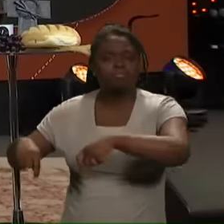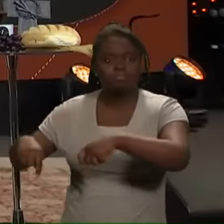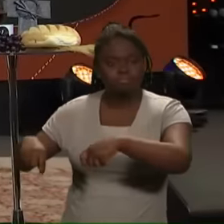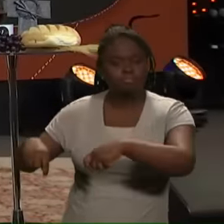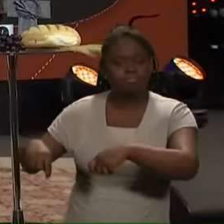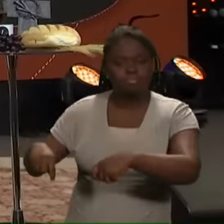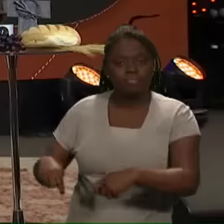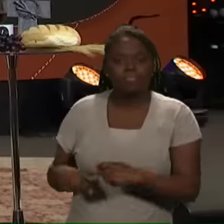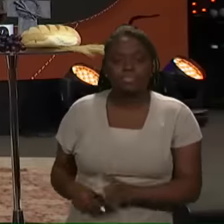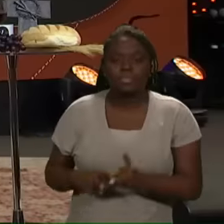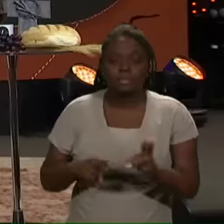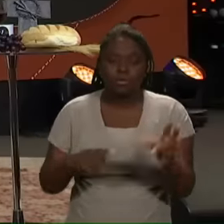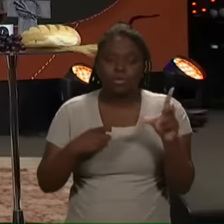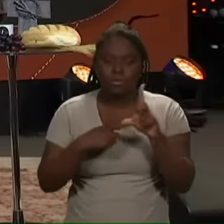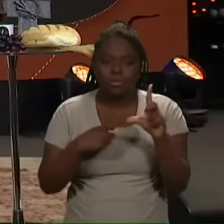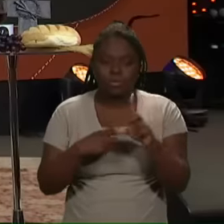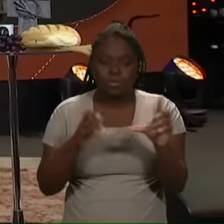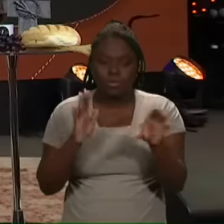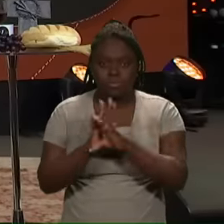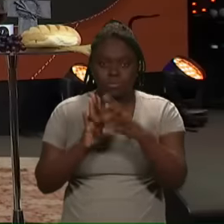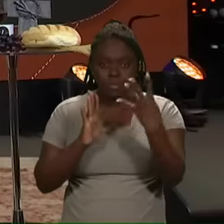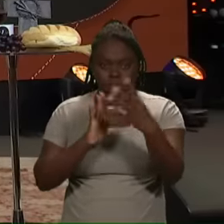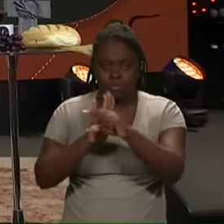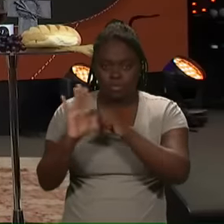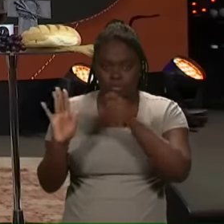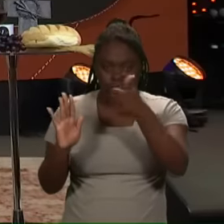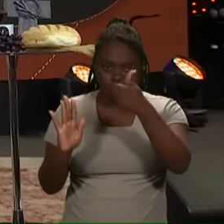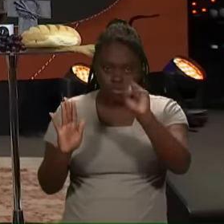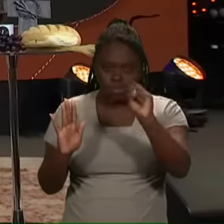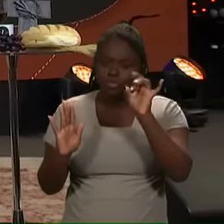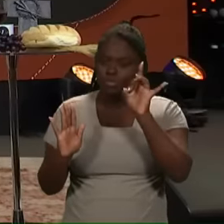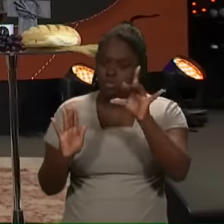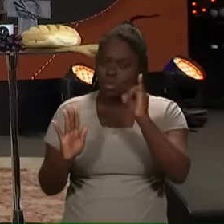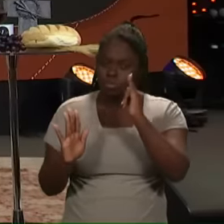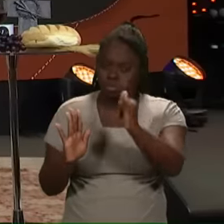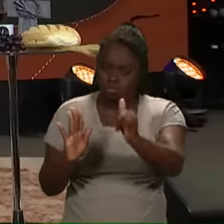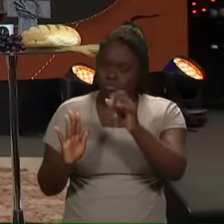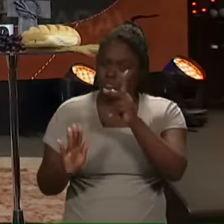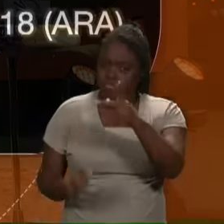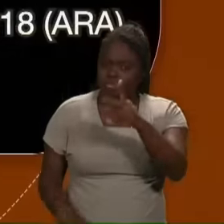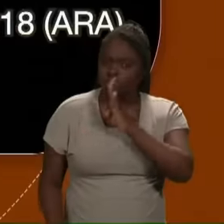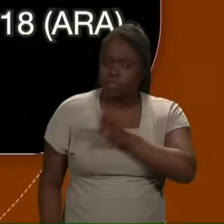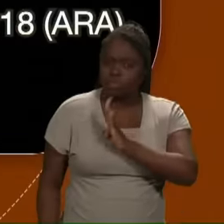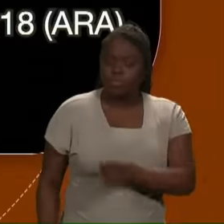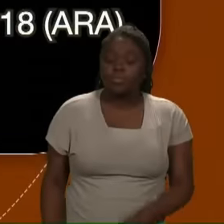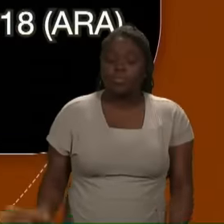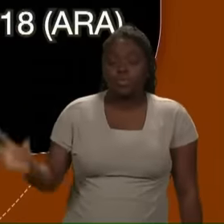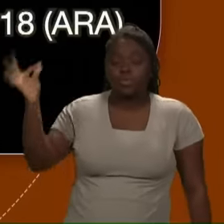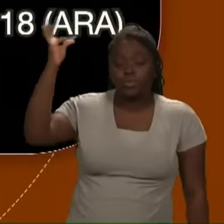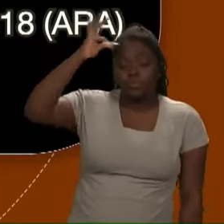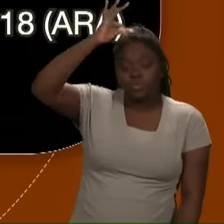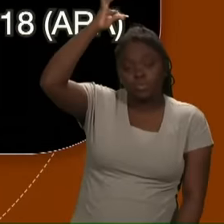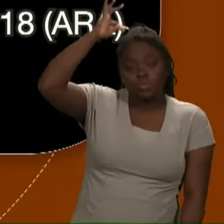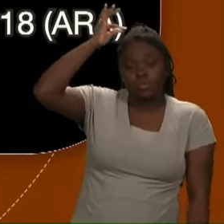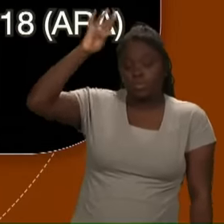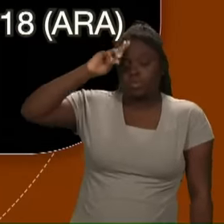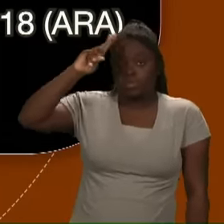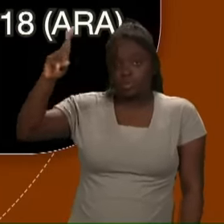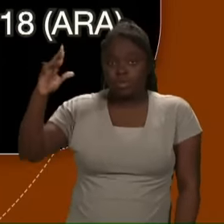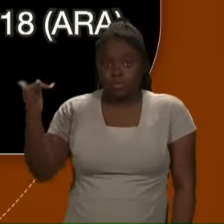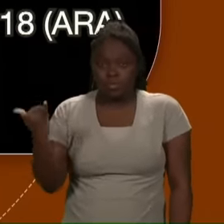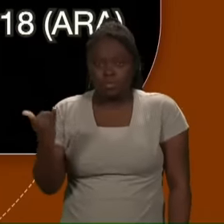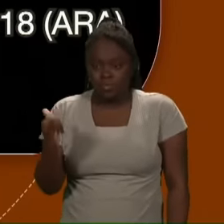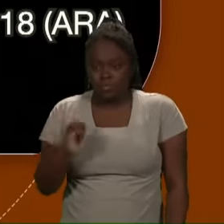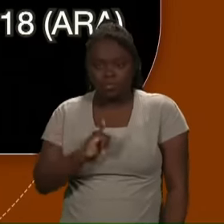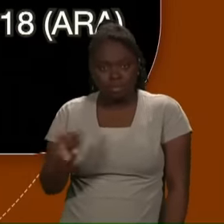Senhor, igual em Lucas 4:18, só para repetir ao seu coração: o Espírito do Senhor, ele dizia, está